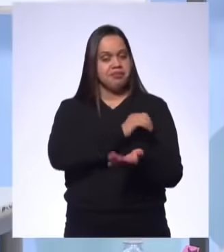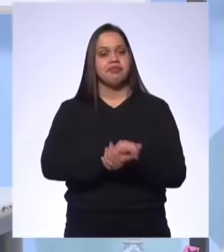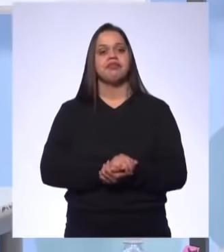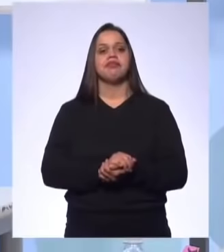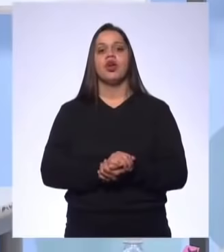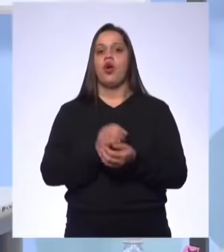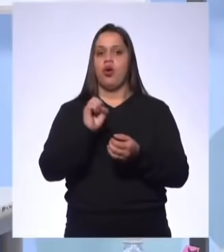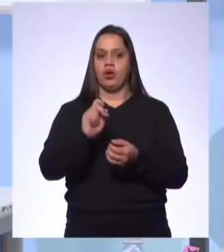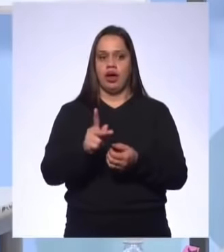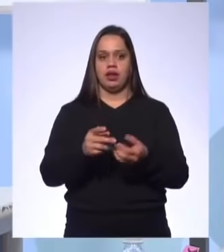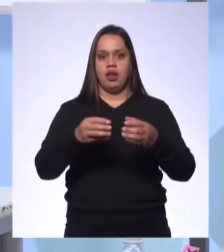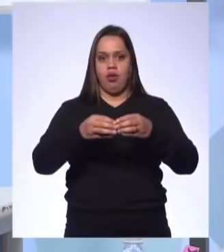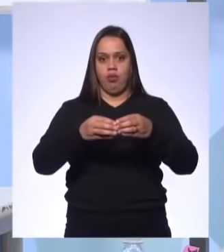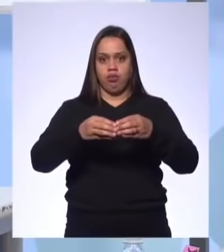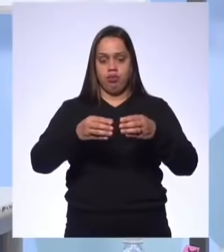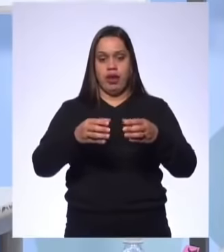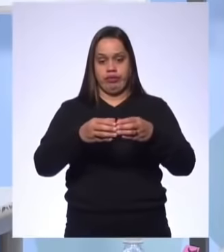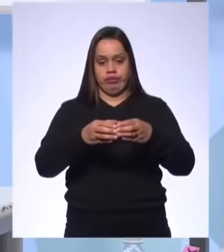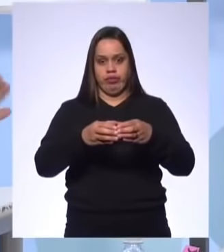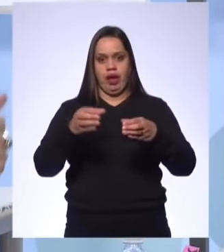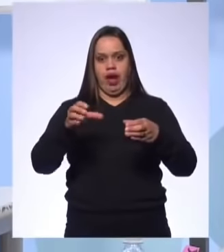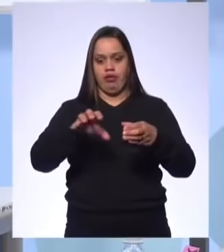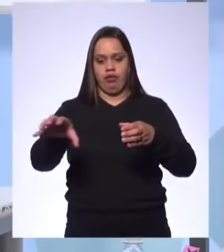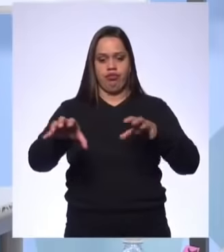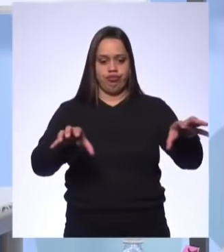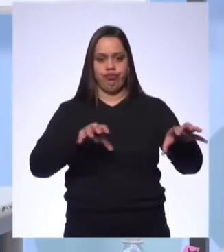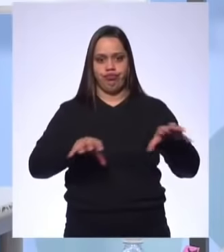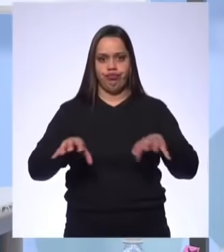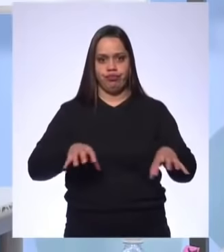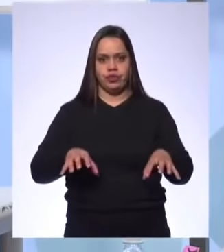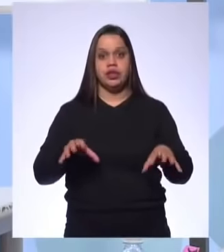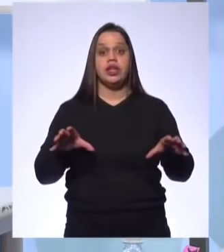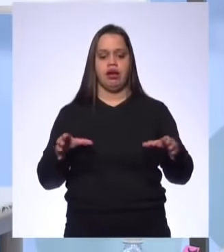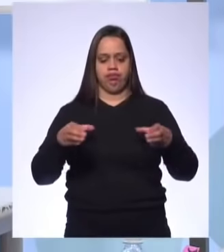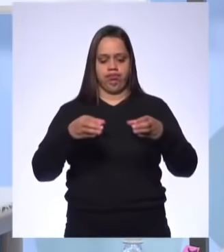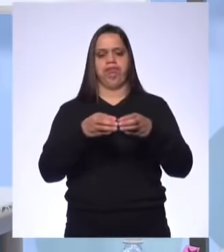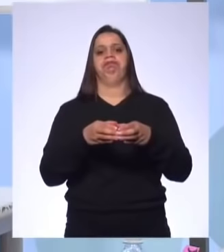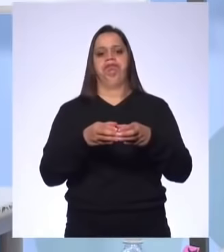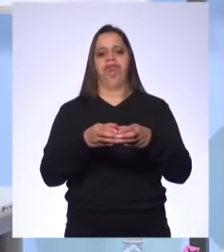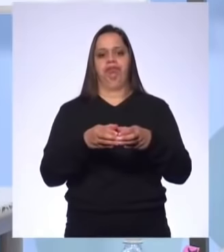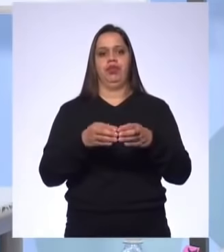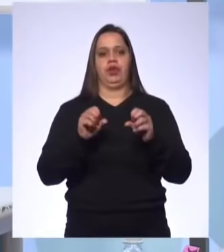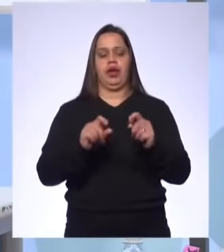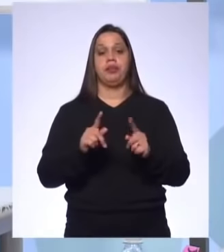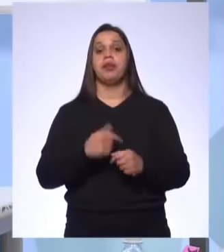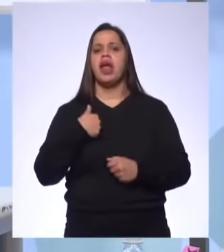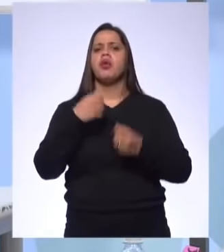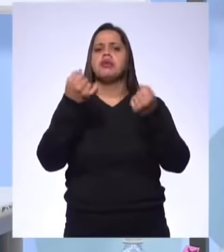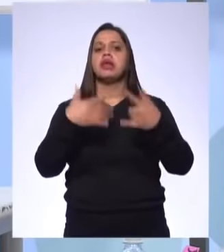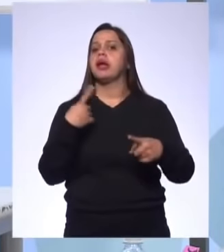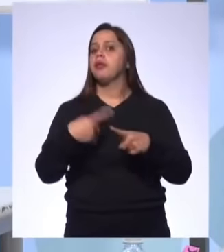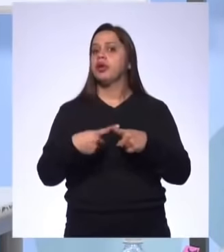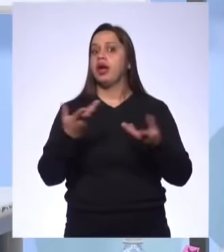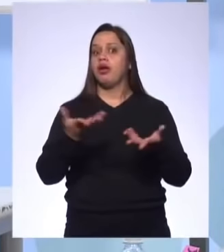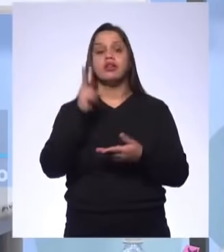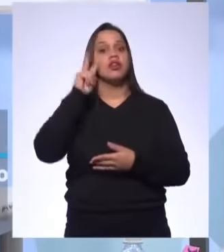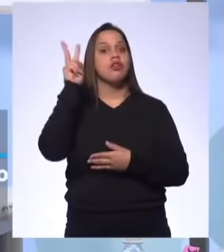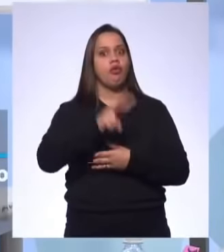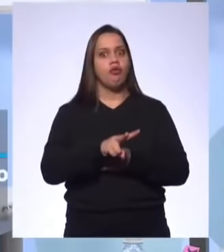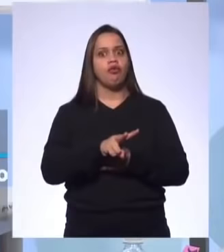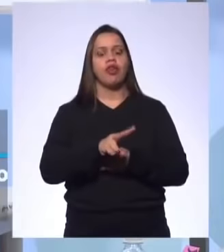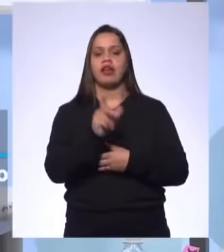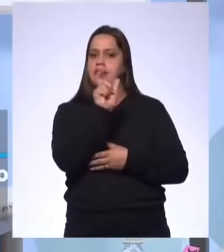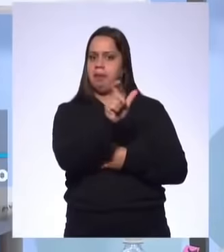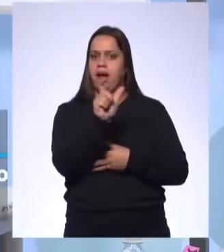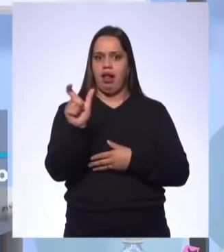Desfragmentado, fragmentado. Ok? Eu expliquei isso aqui porque vocês vão ouvir muito essa